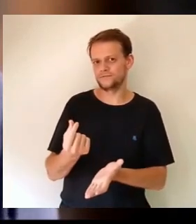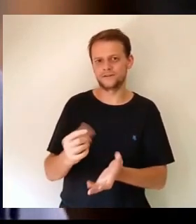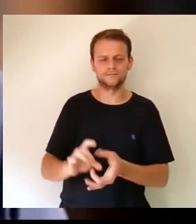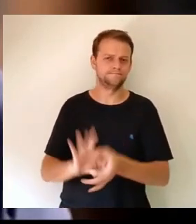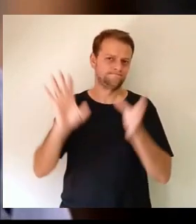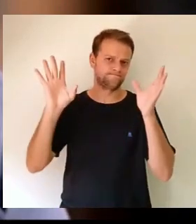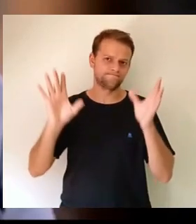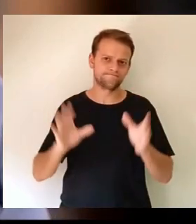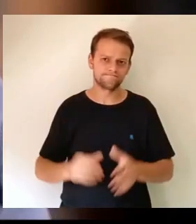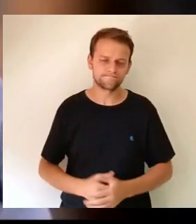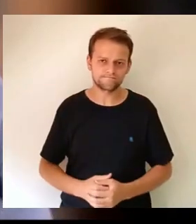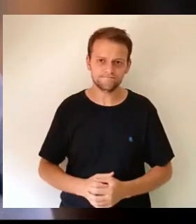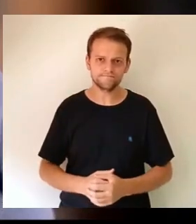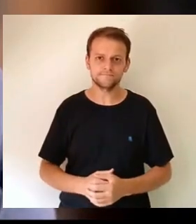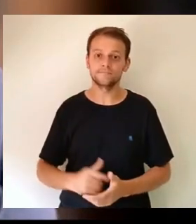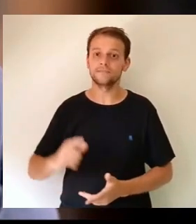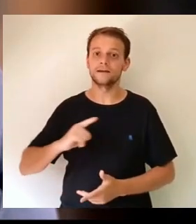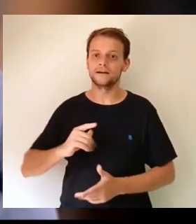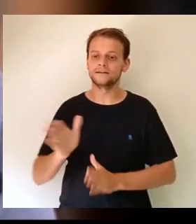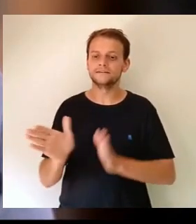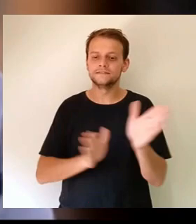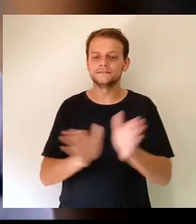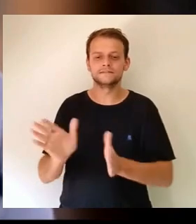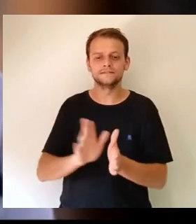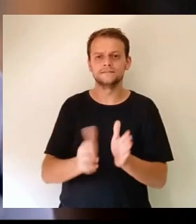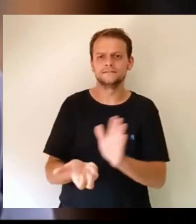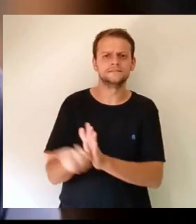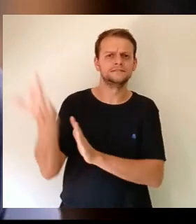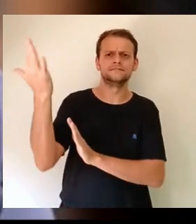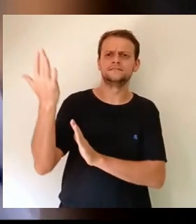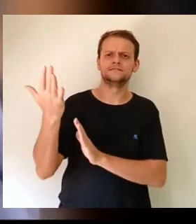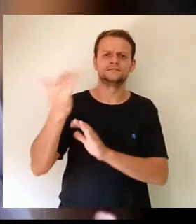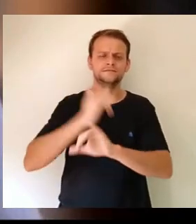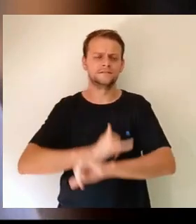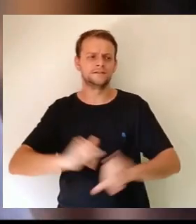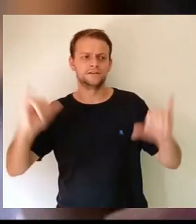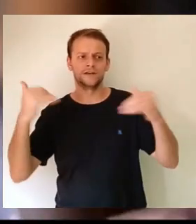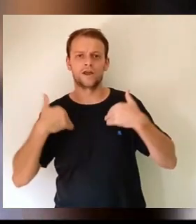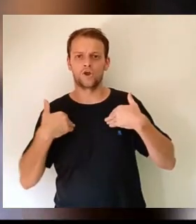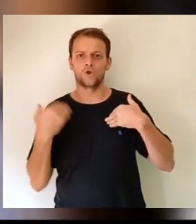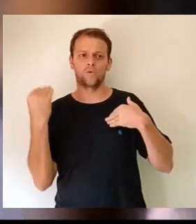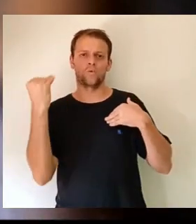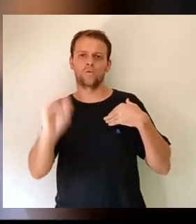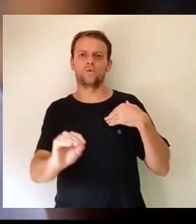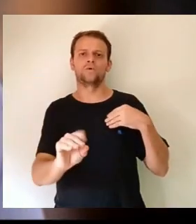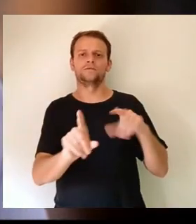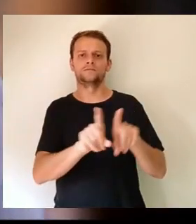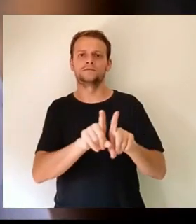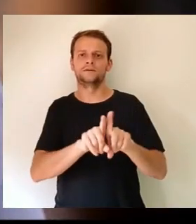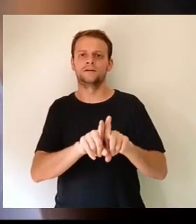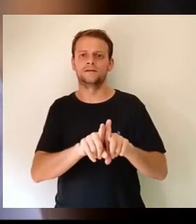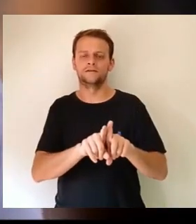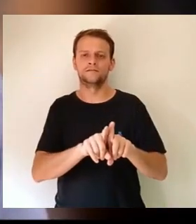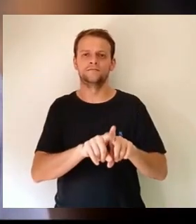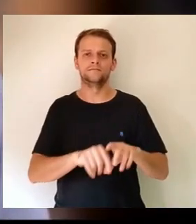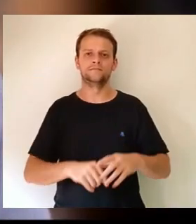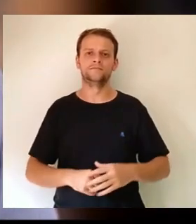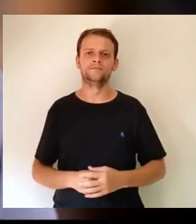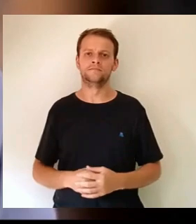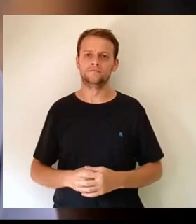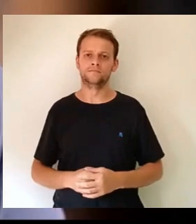Enfim, se compromete com o valor que você puder. E aí, você tem acesso a todos esses artigos que ele publicou e algumas coisas que eu tenho colocado